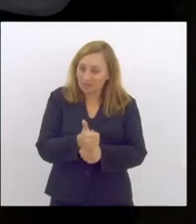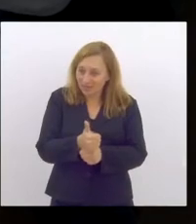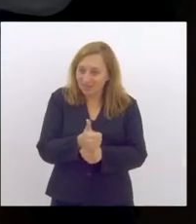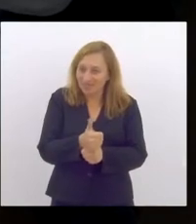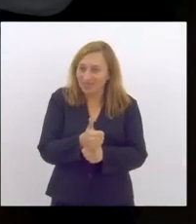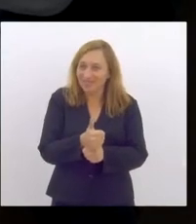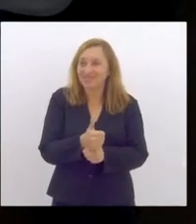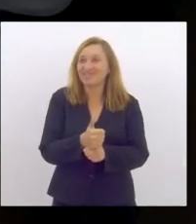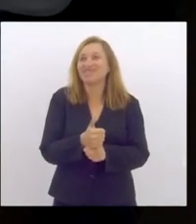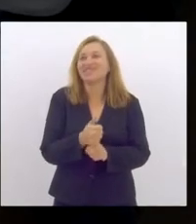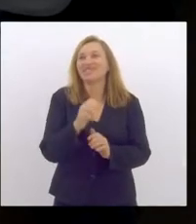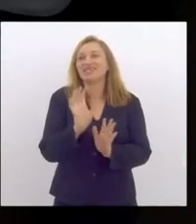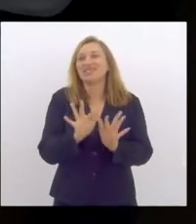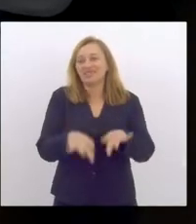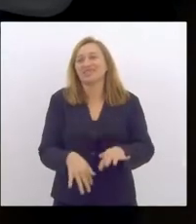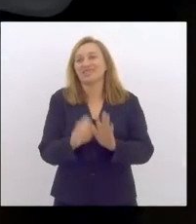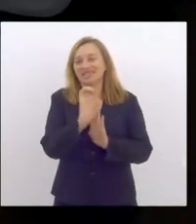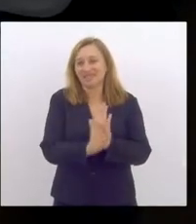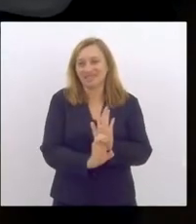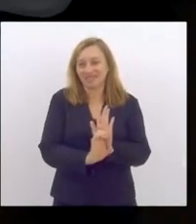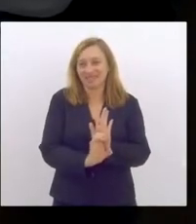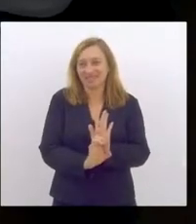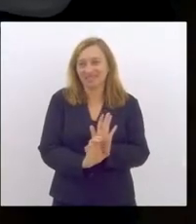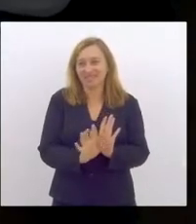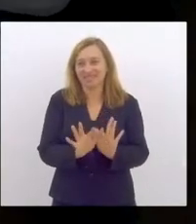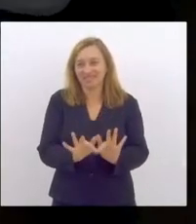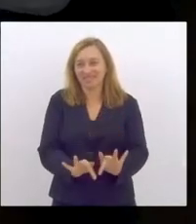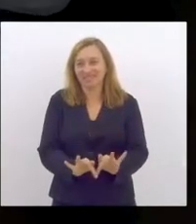substitutivo, pedindo forma final de redação.